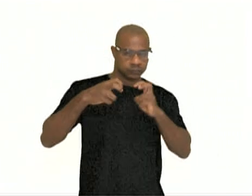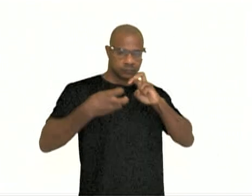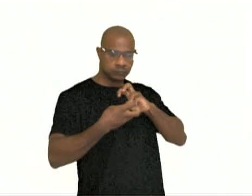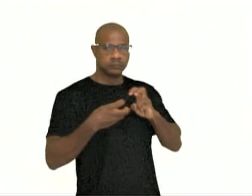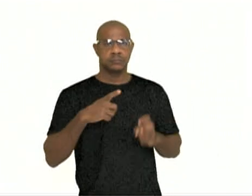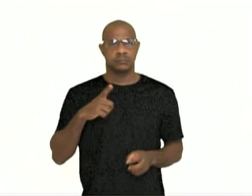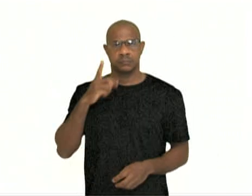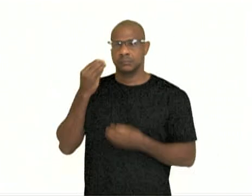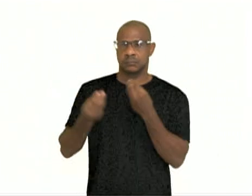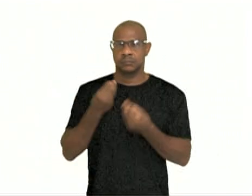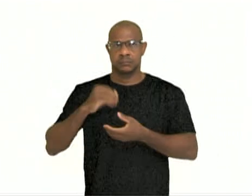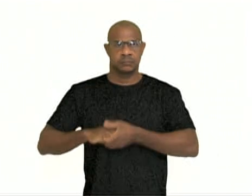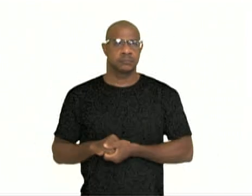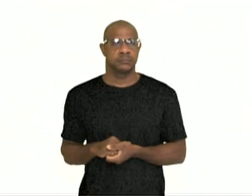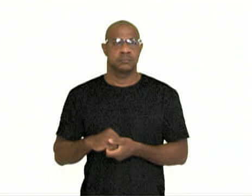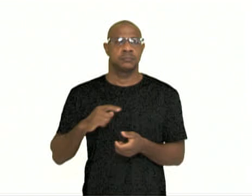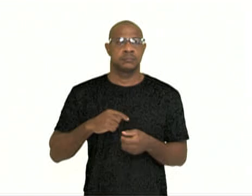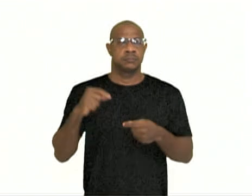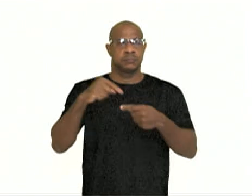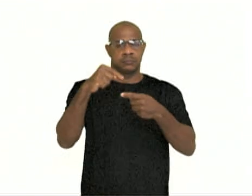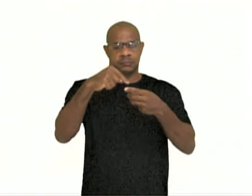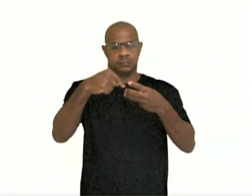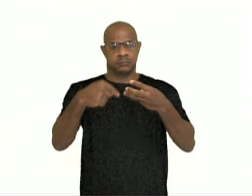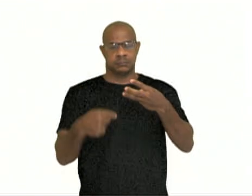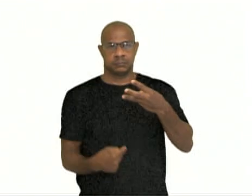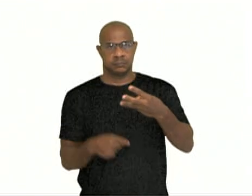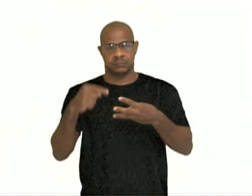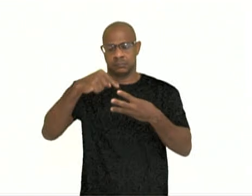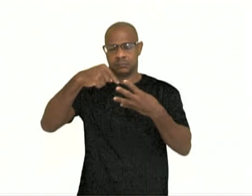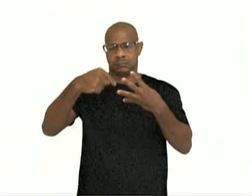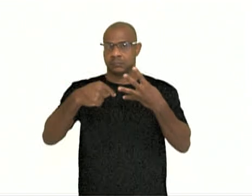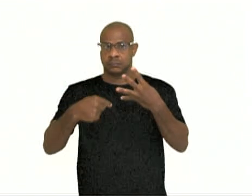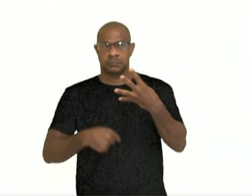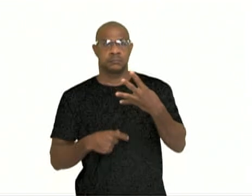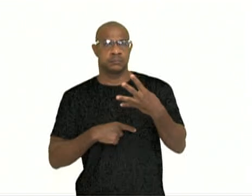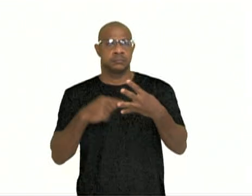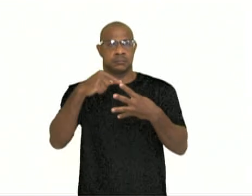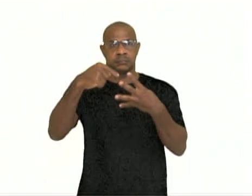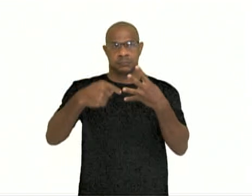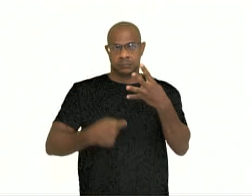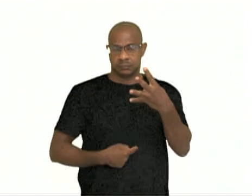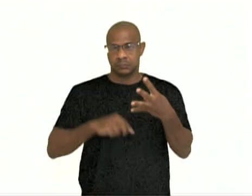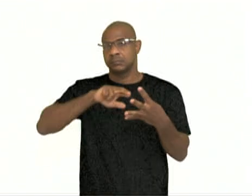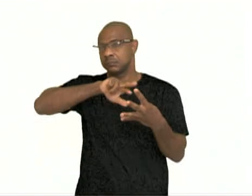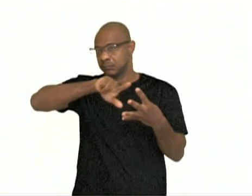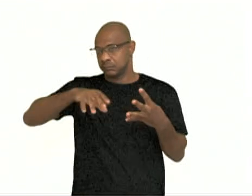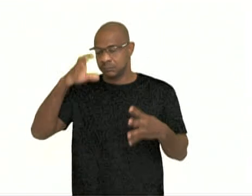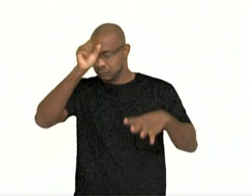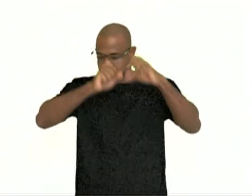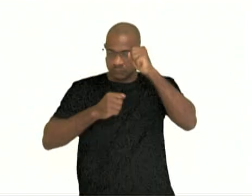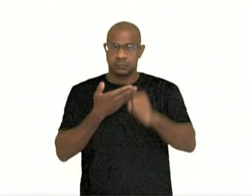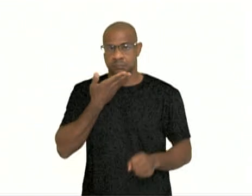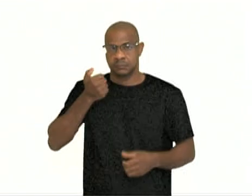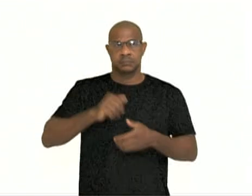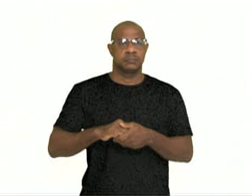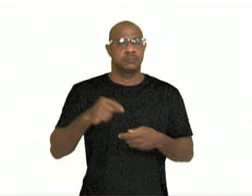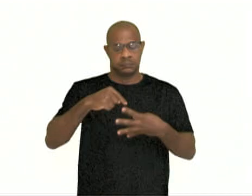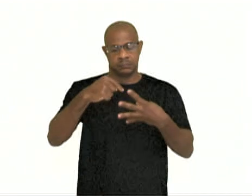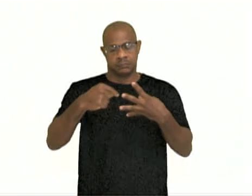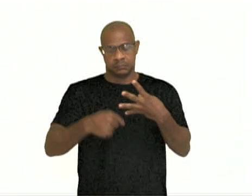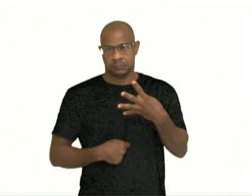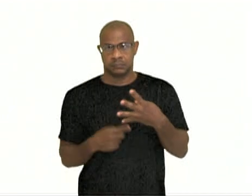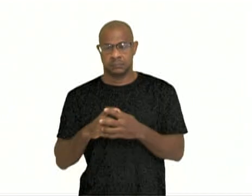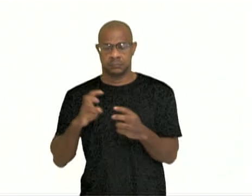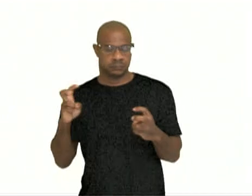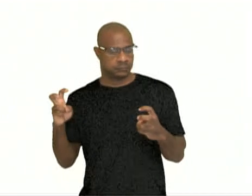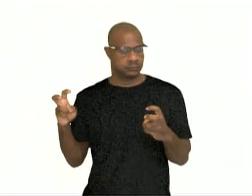um pouquinho, né? Nós dividimos os movimentos de forma didática para ensino e aprendizagem em golpes de